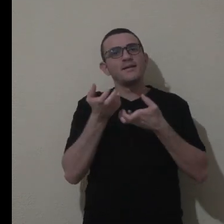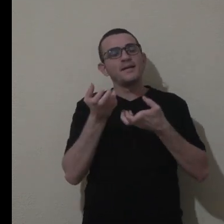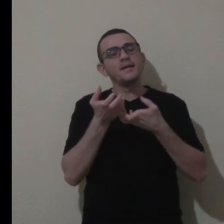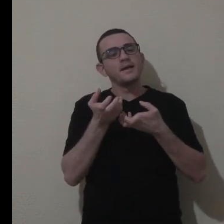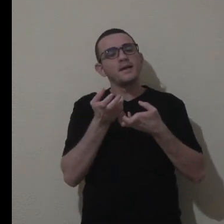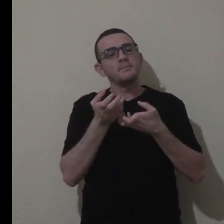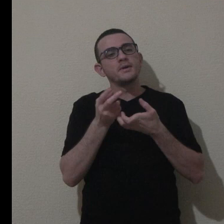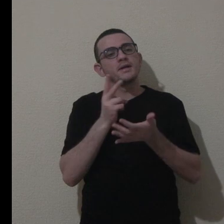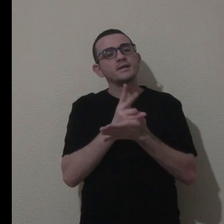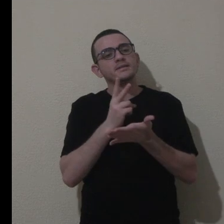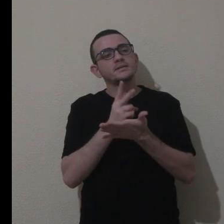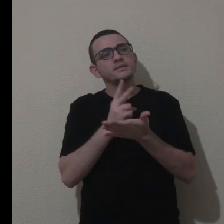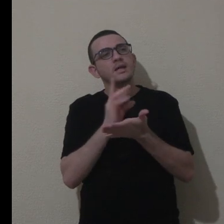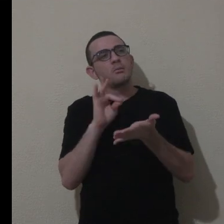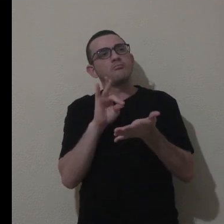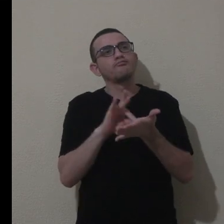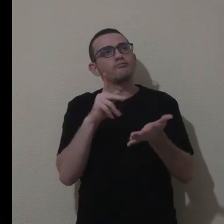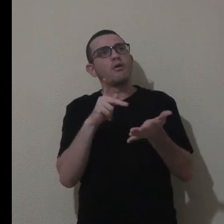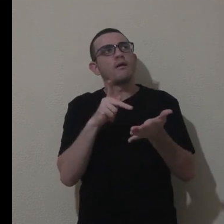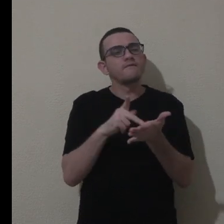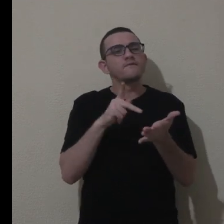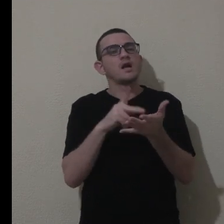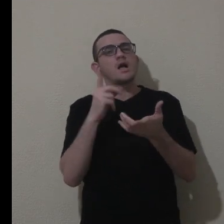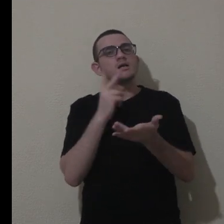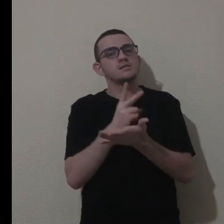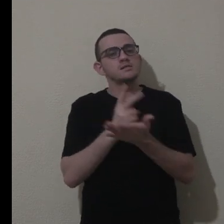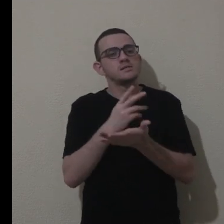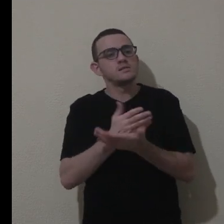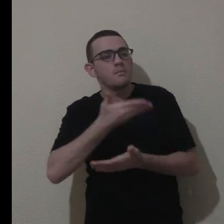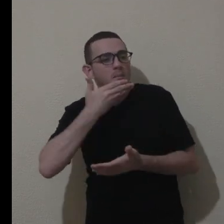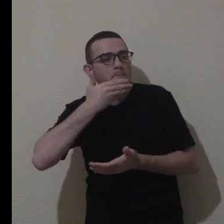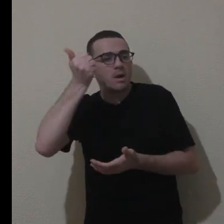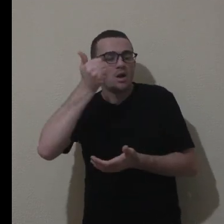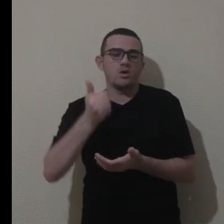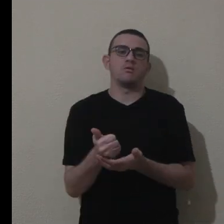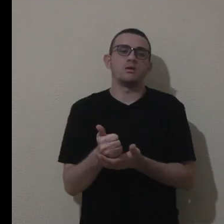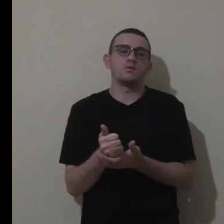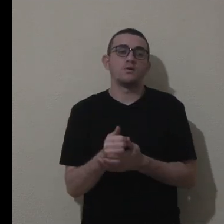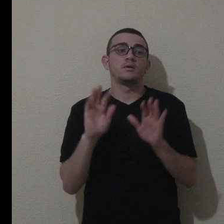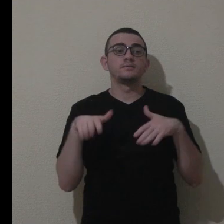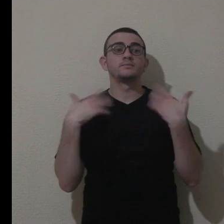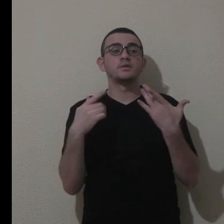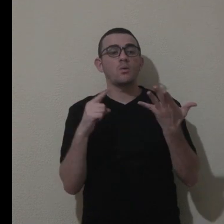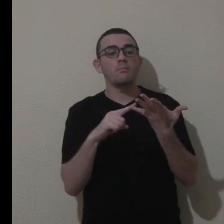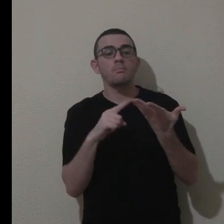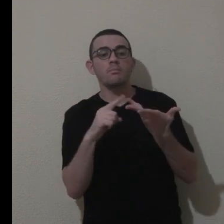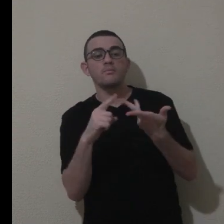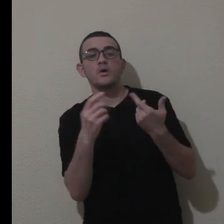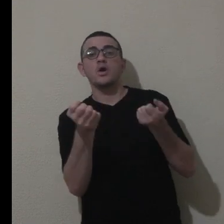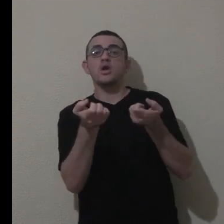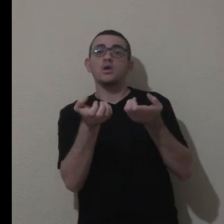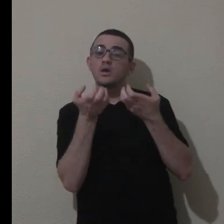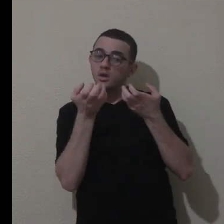né, procurar uma verdade, sempre uma maneira de querer melhorar. Né? Então, esses são alguns